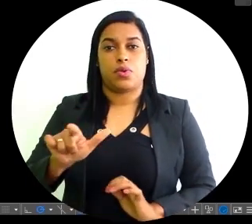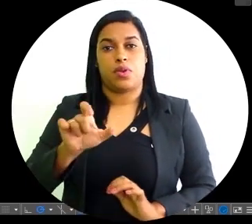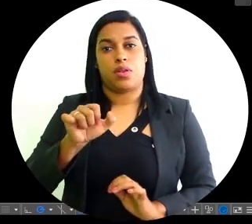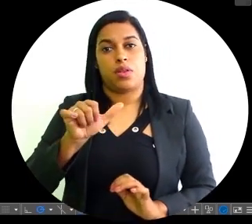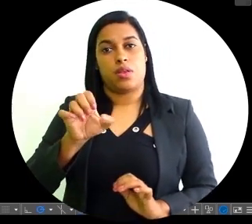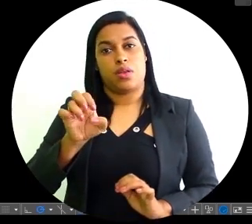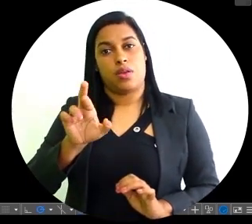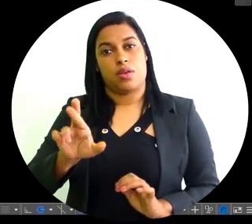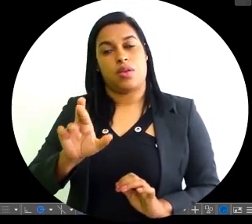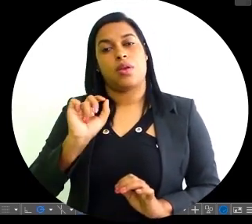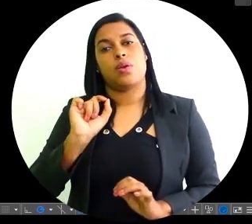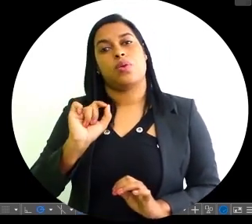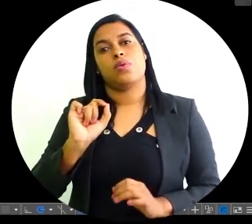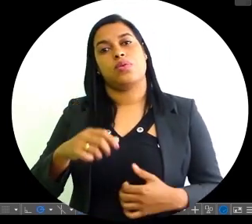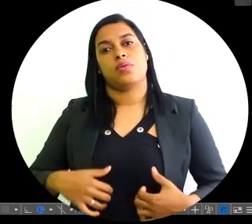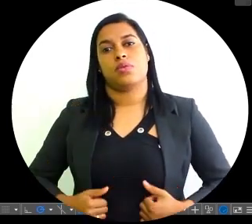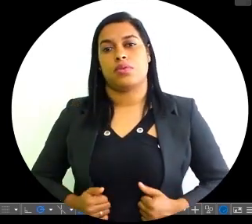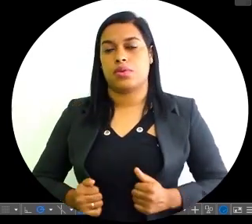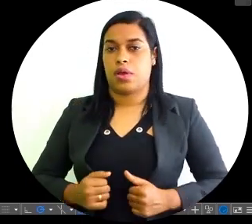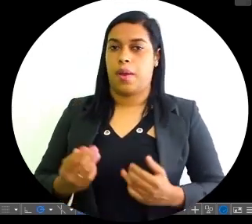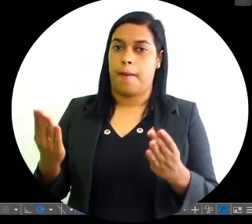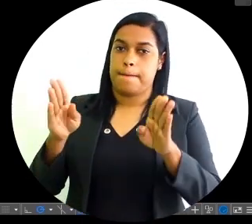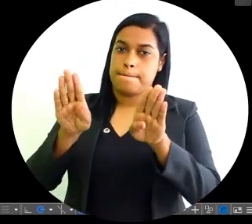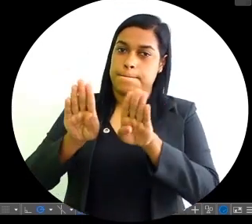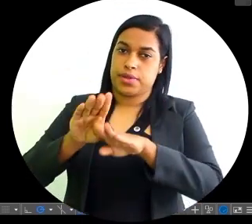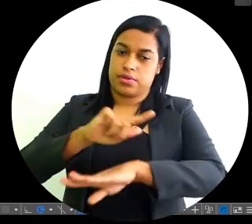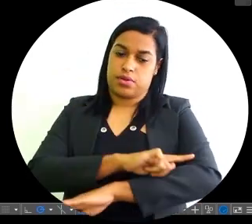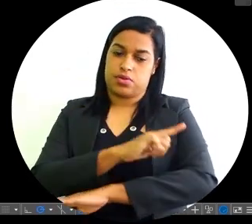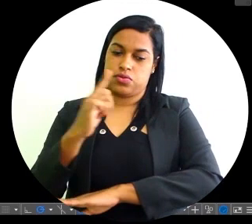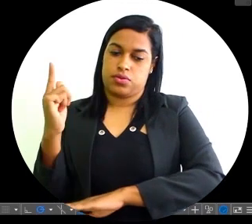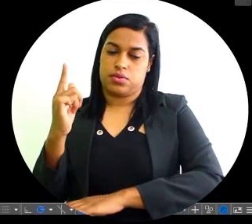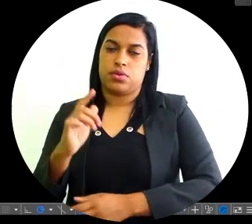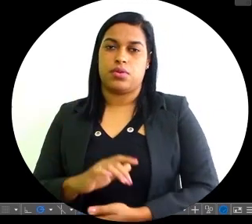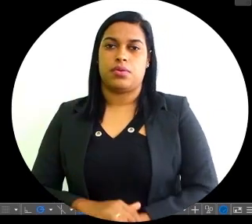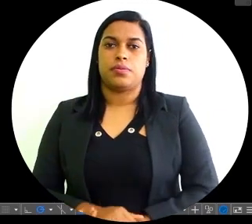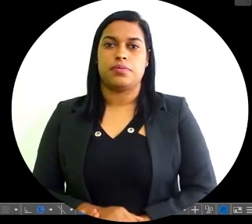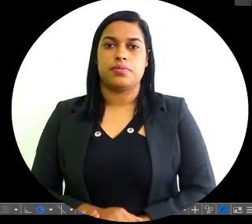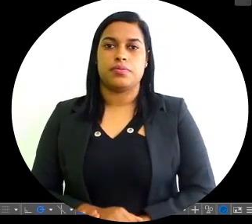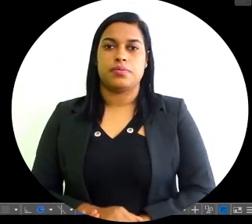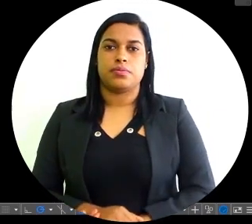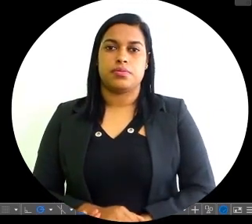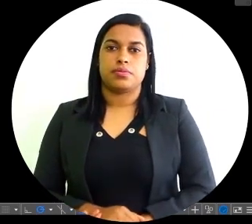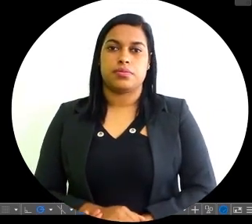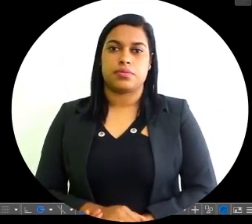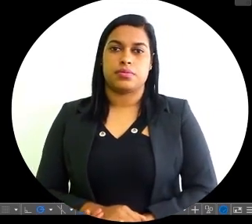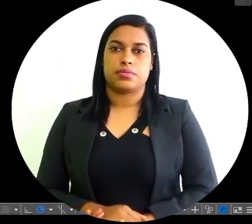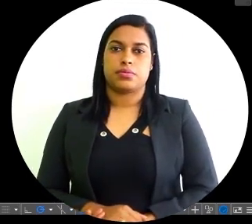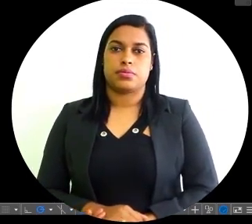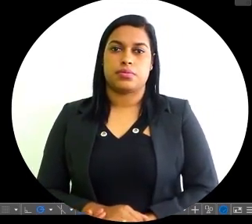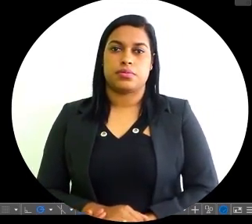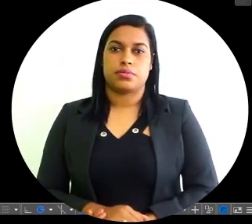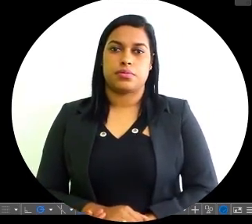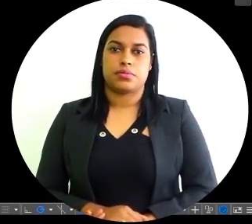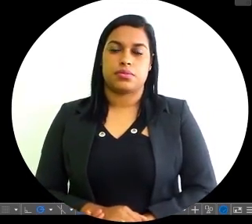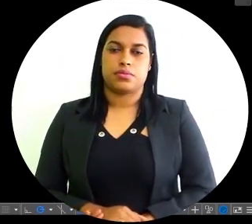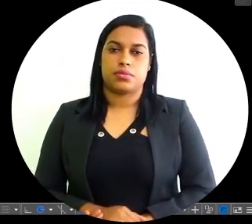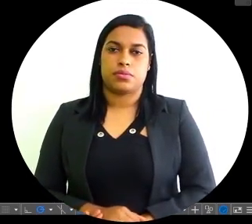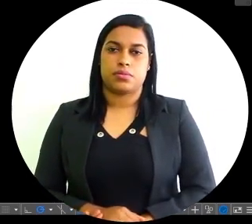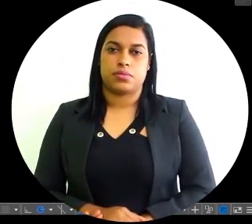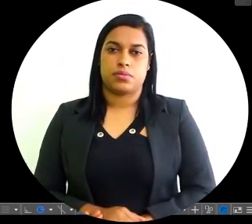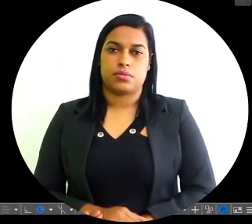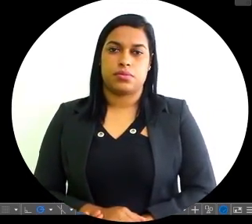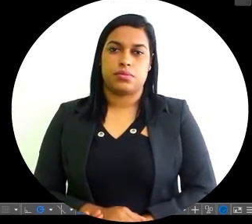para portas e janelas. Então venho, escrevo portas e janelas.